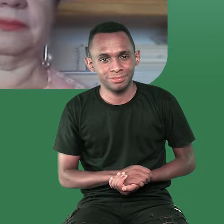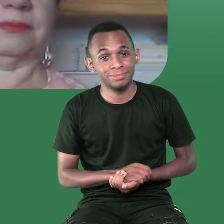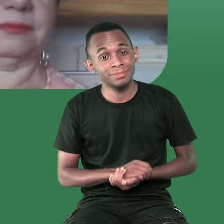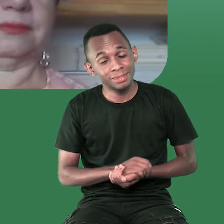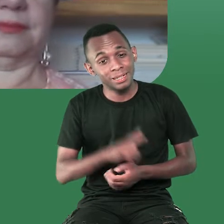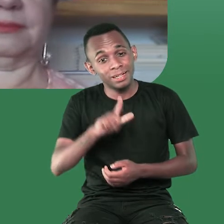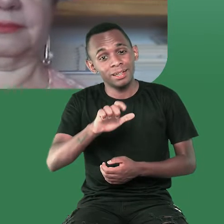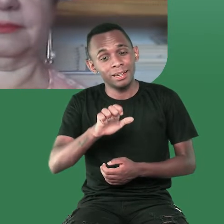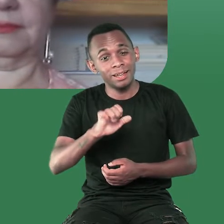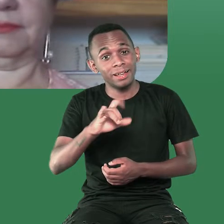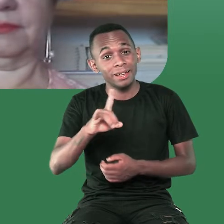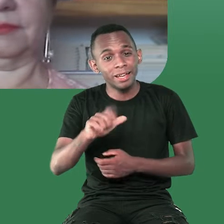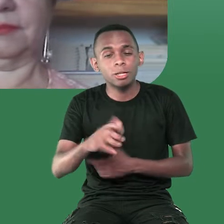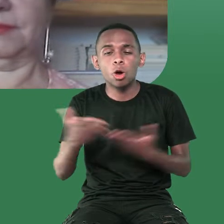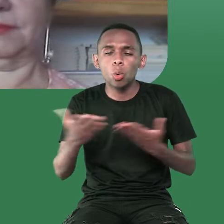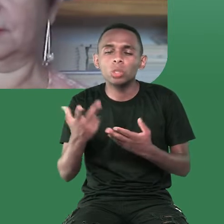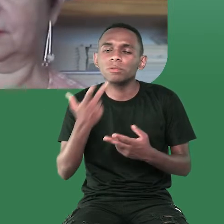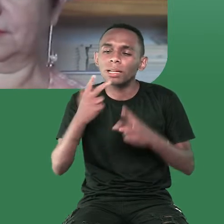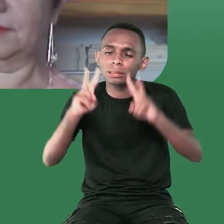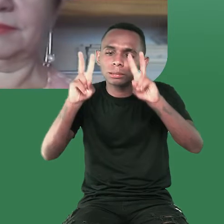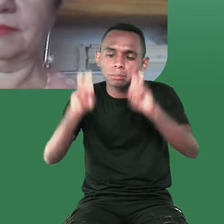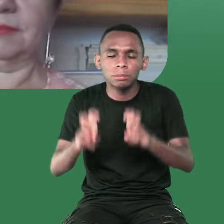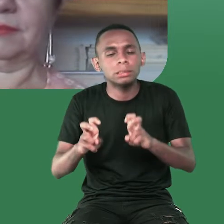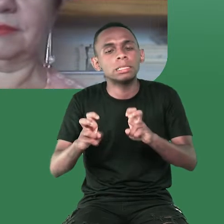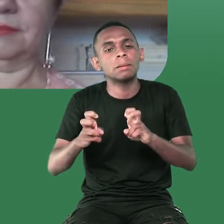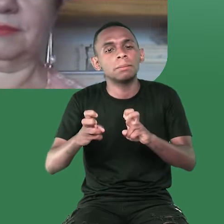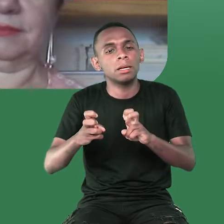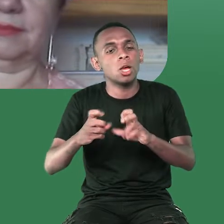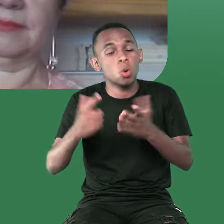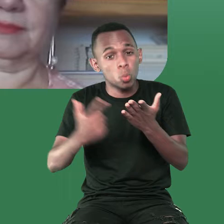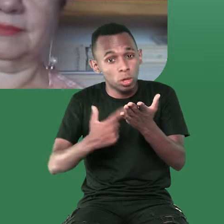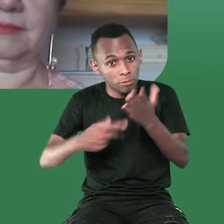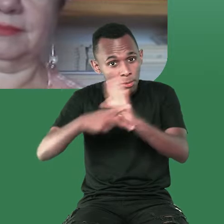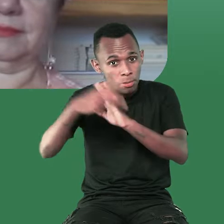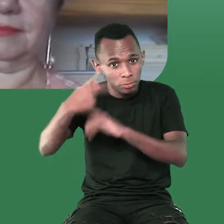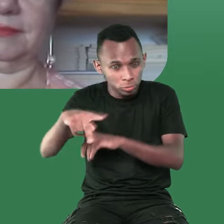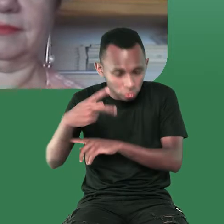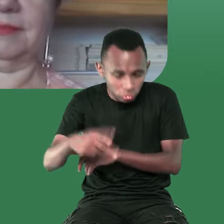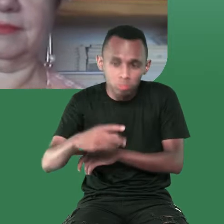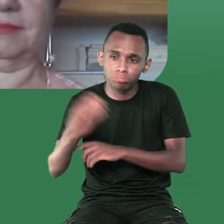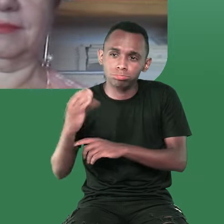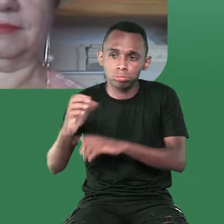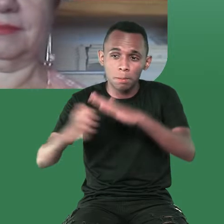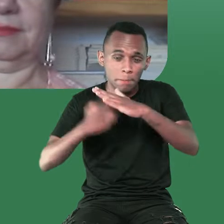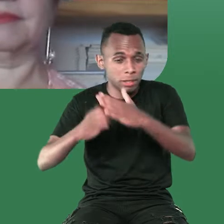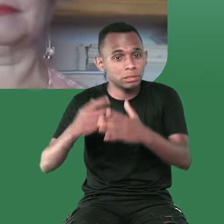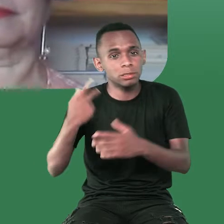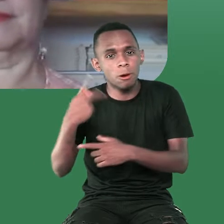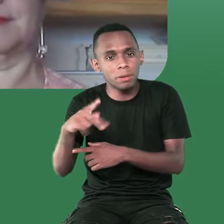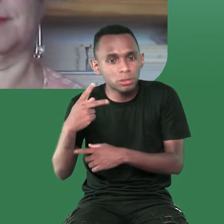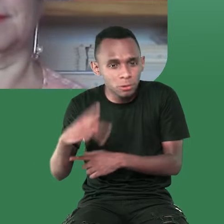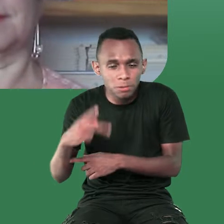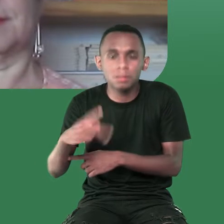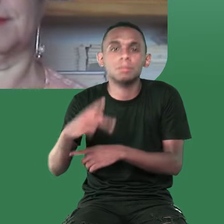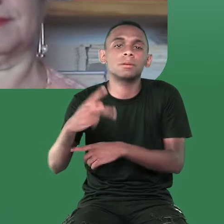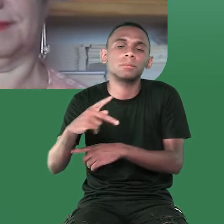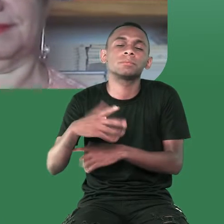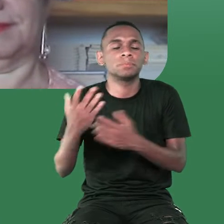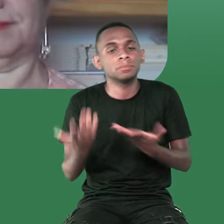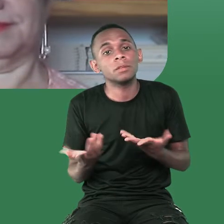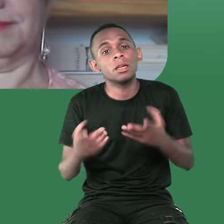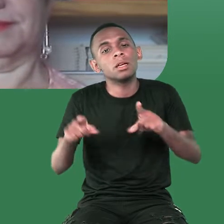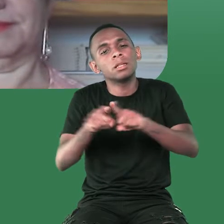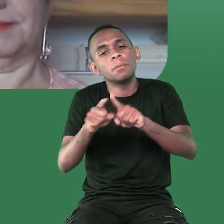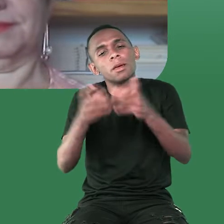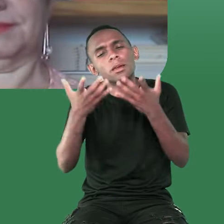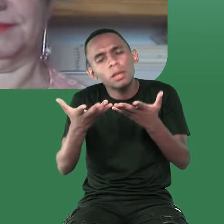Leida, hoje a gente vai falar sobre o seu livro Mulheres Arco-Íris, que foi publicado pela sua editora, que é a Literíssima, e